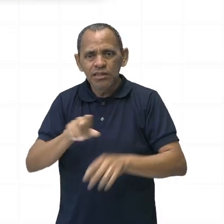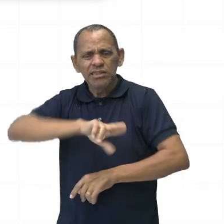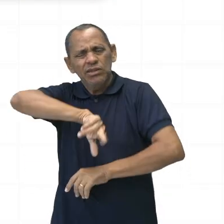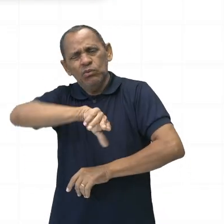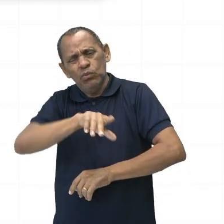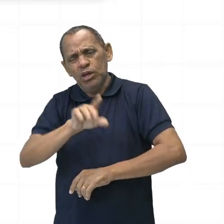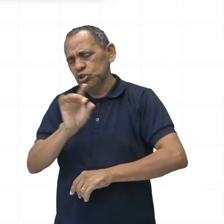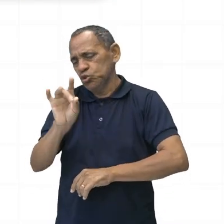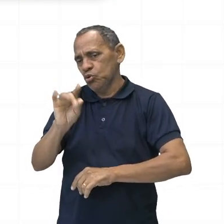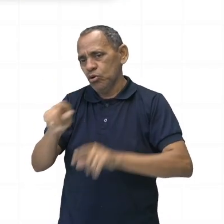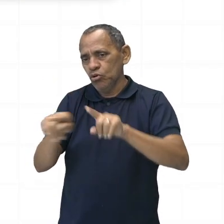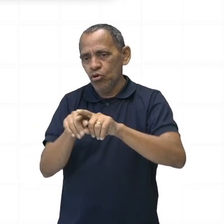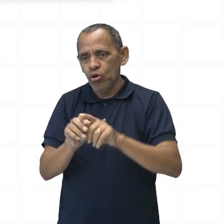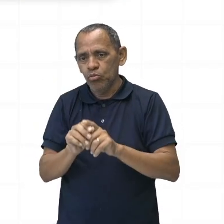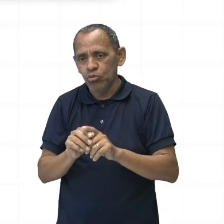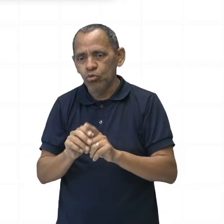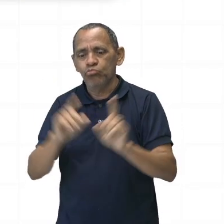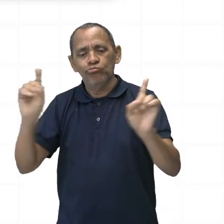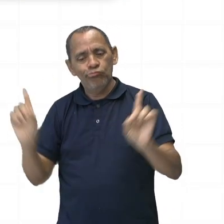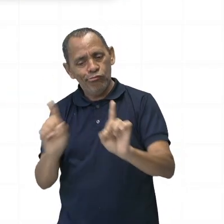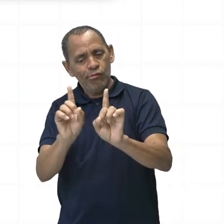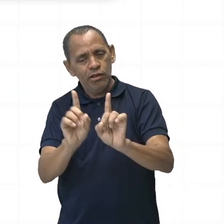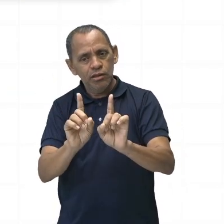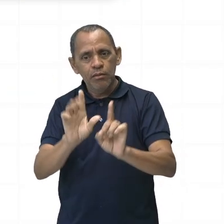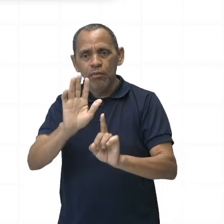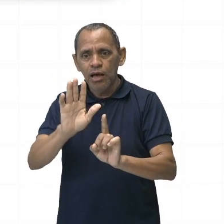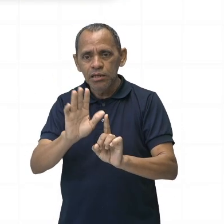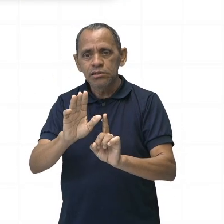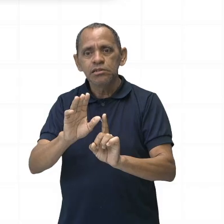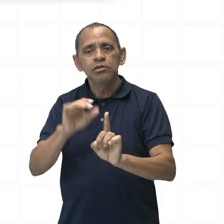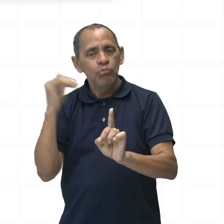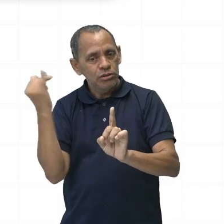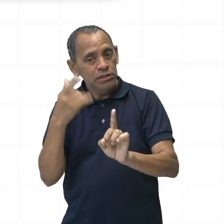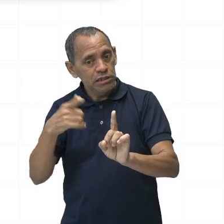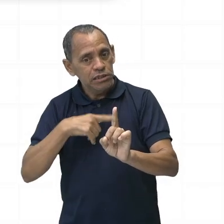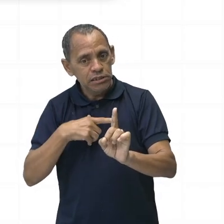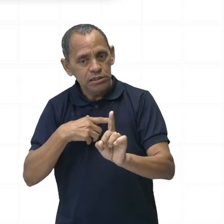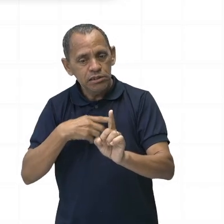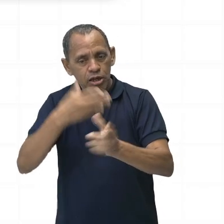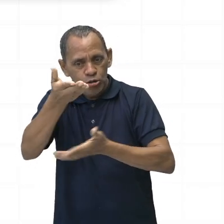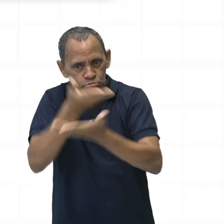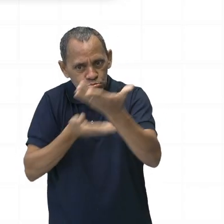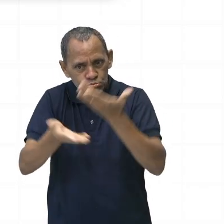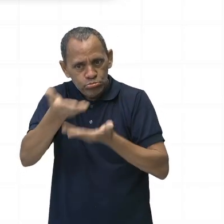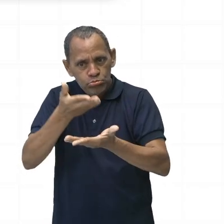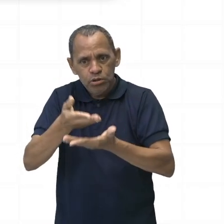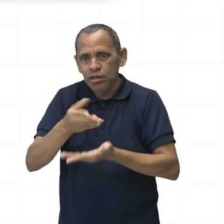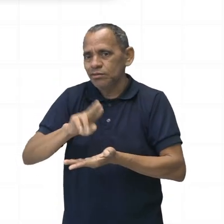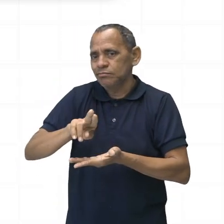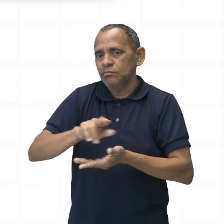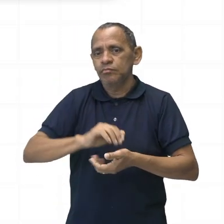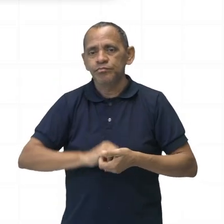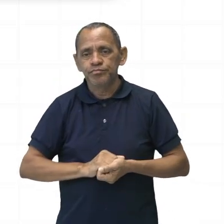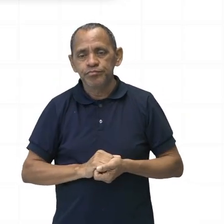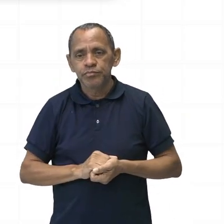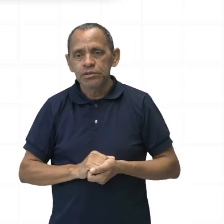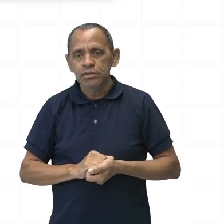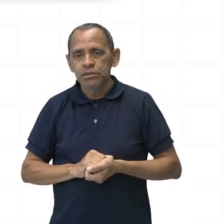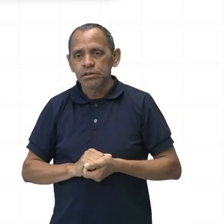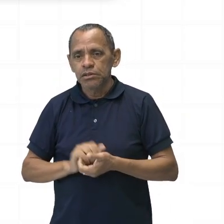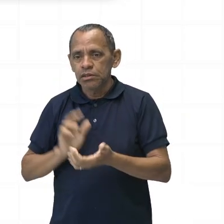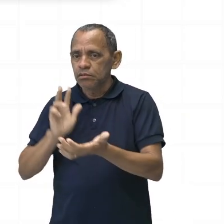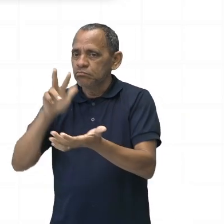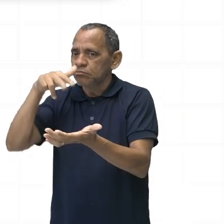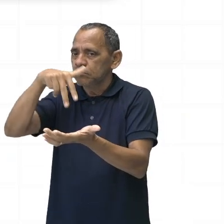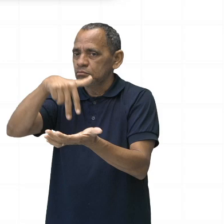nada em troca. Então, a alteridade ela é a base para a bioética. Assim como o Levinas pensava, a alteridade pode